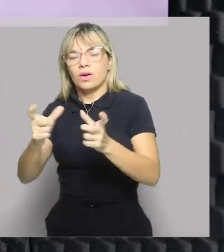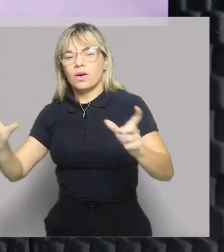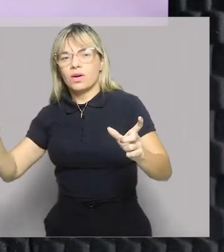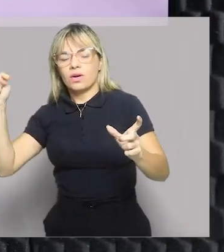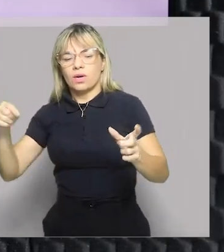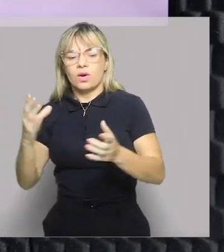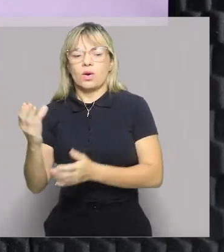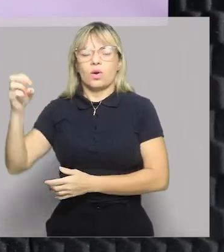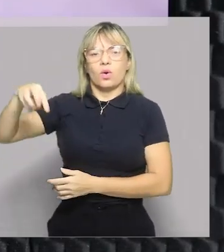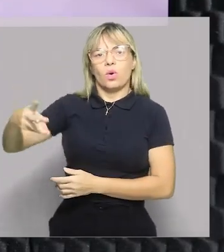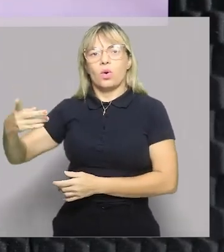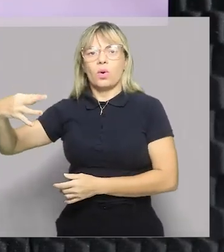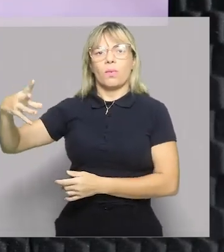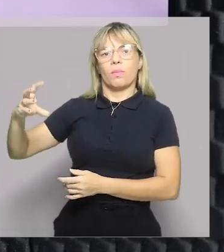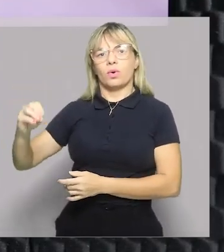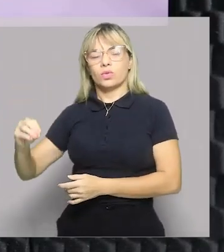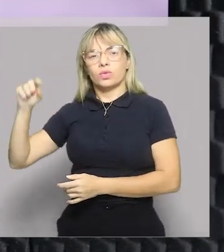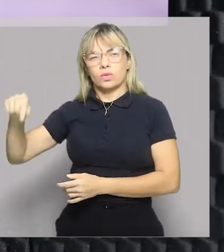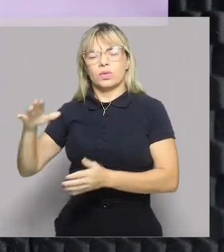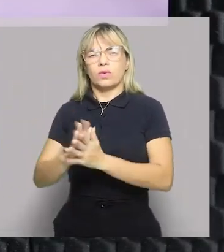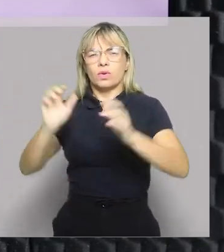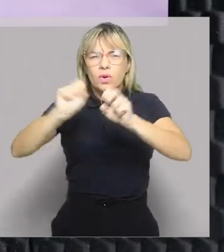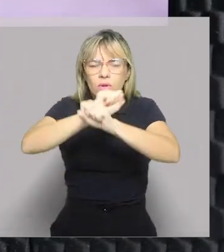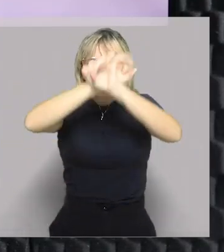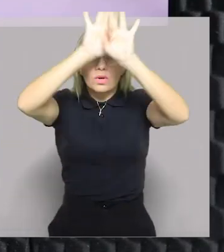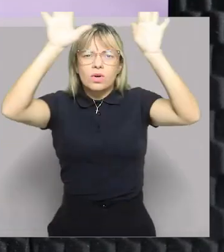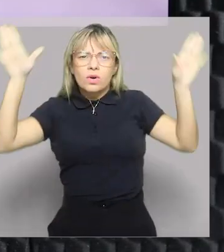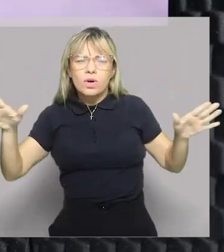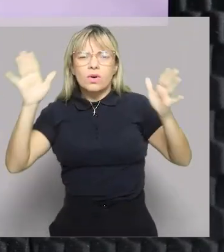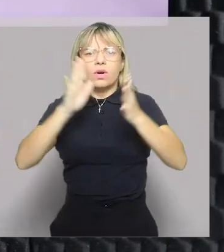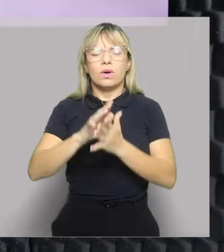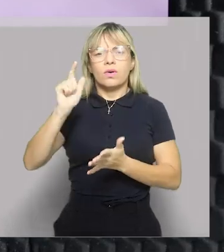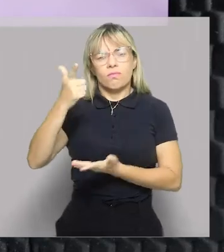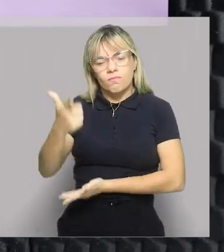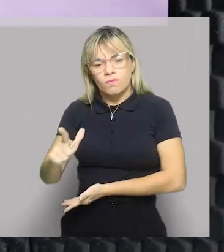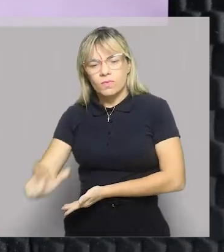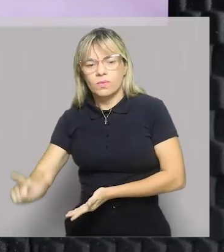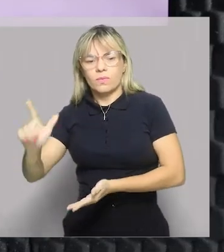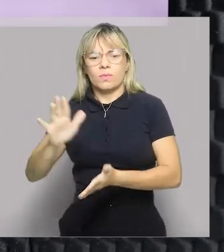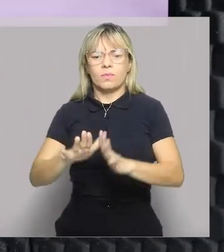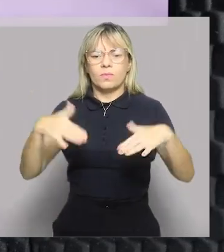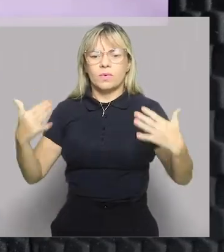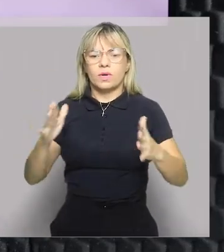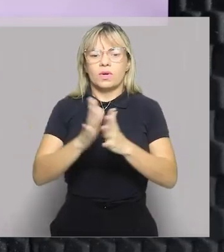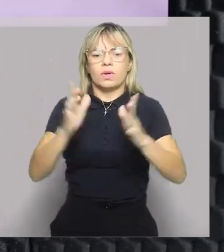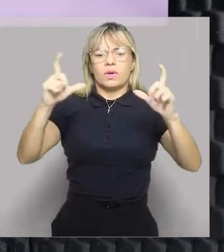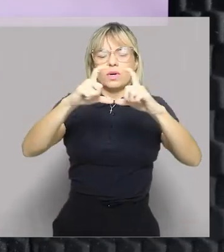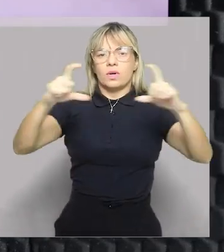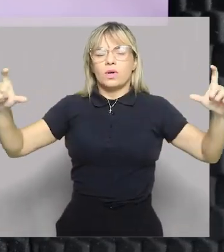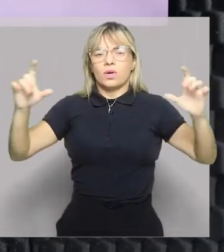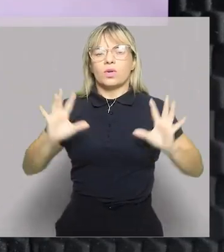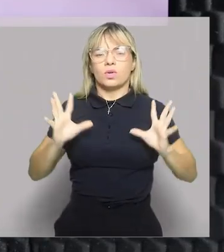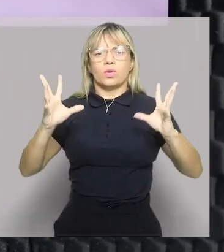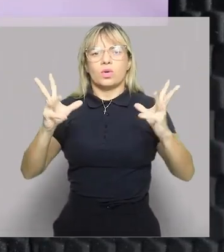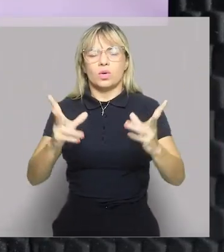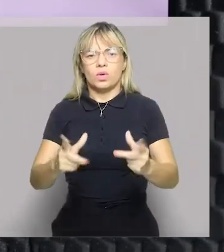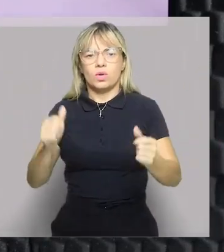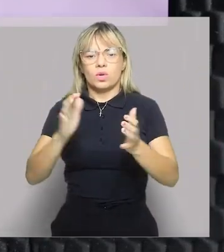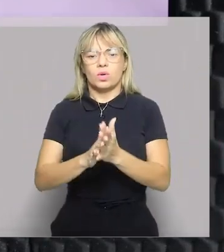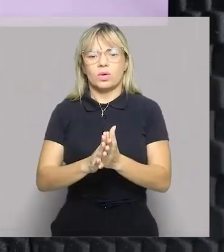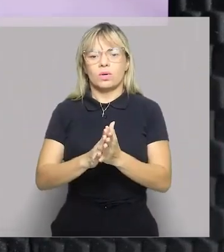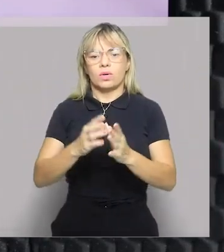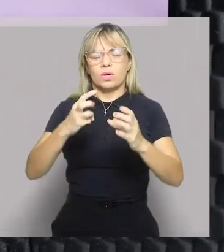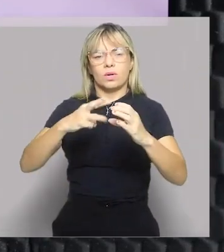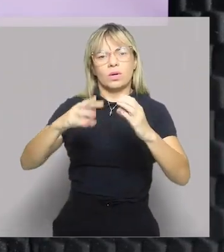Ficou bem nítido para você? Vamos lá, vamos repetir. O que é frase? Todo e qualquer enunciado de